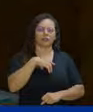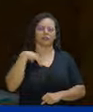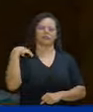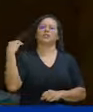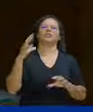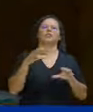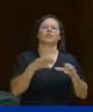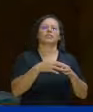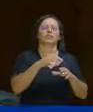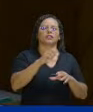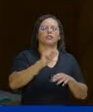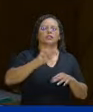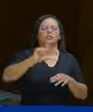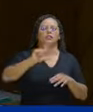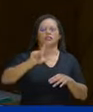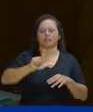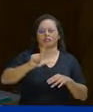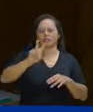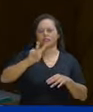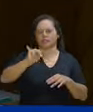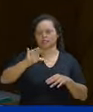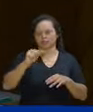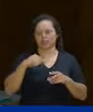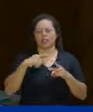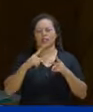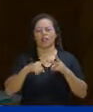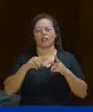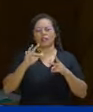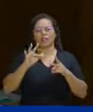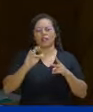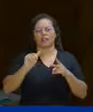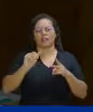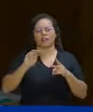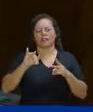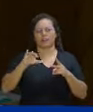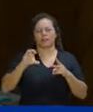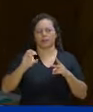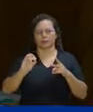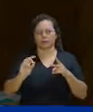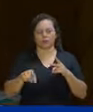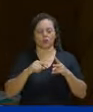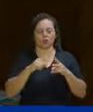de Advocacia Limitada e Fábio Lobato Garcia,